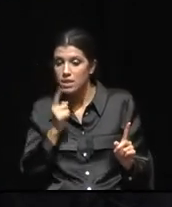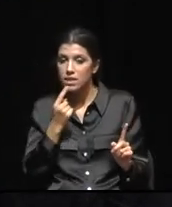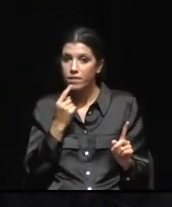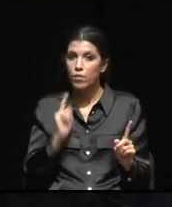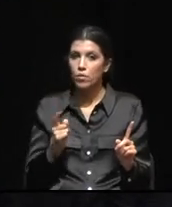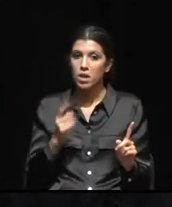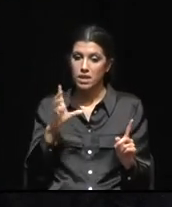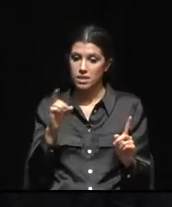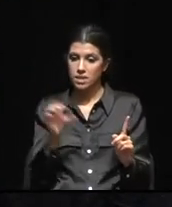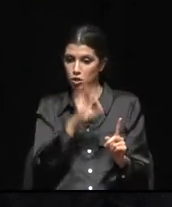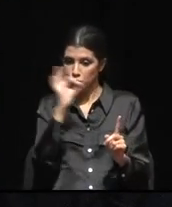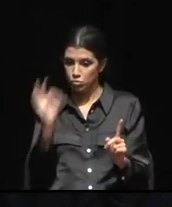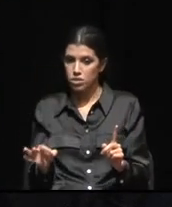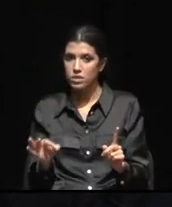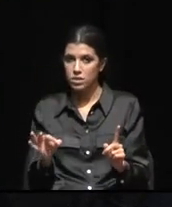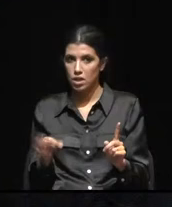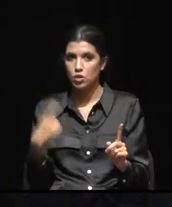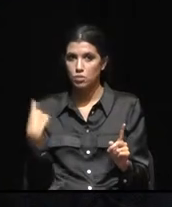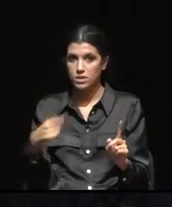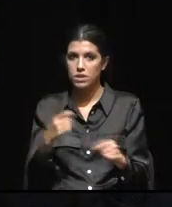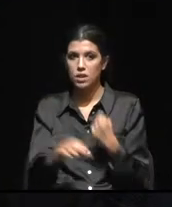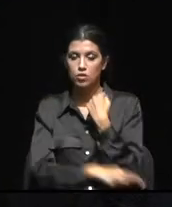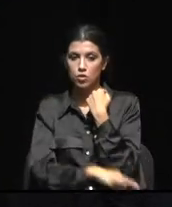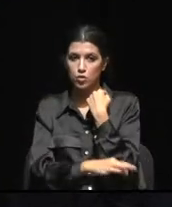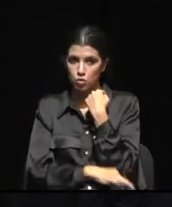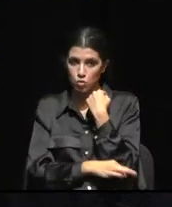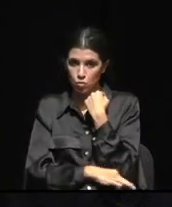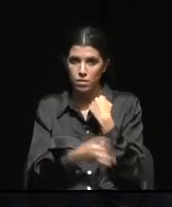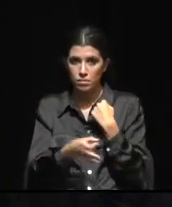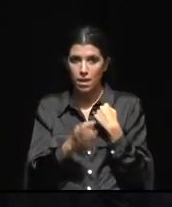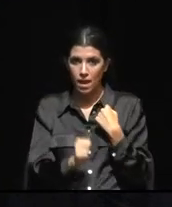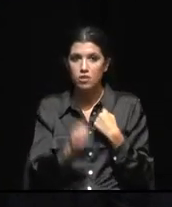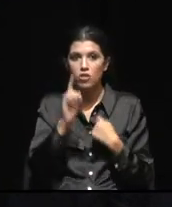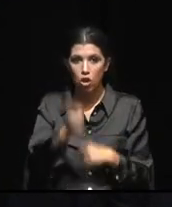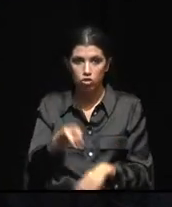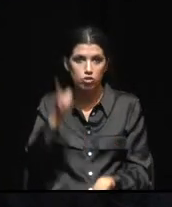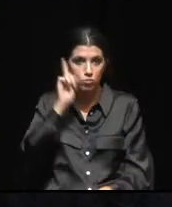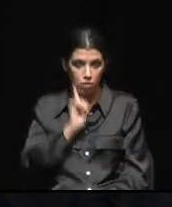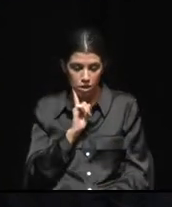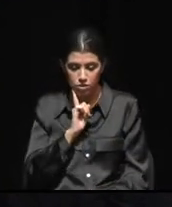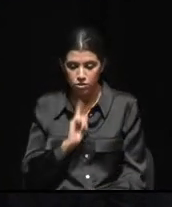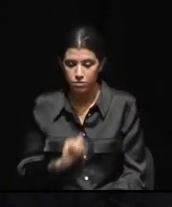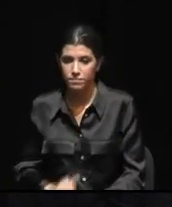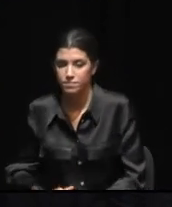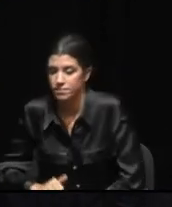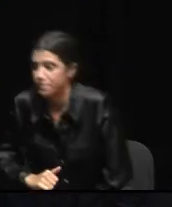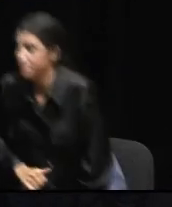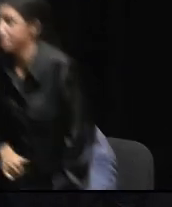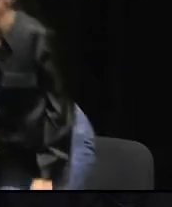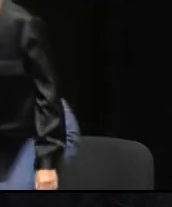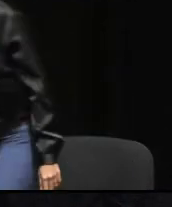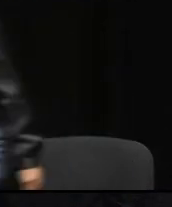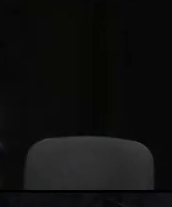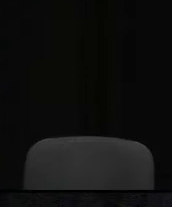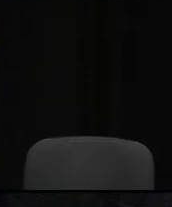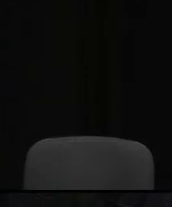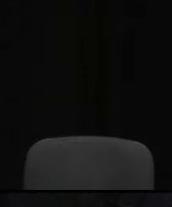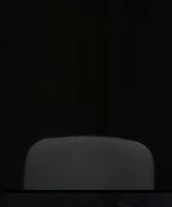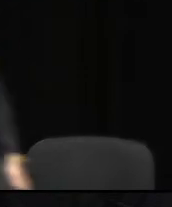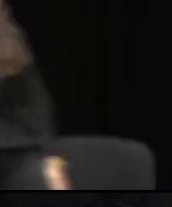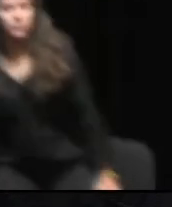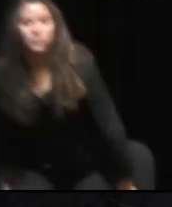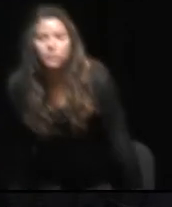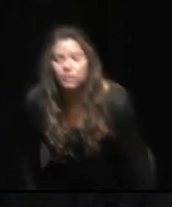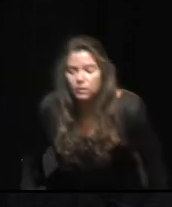que cerca 16% dos presidentes de junta do PS são mulheres não obstante o pess